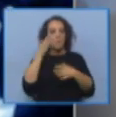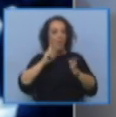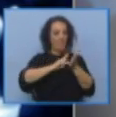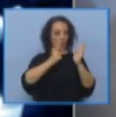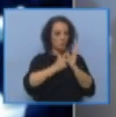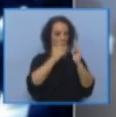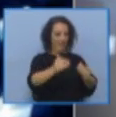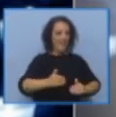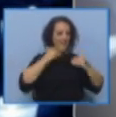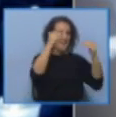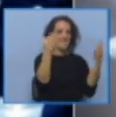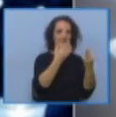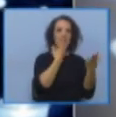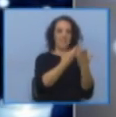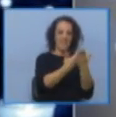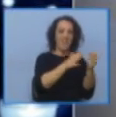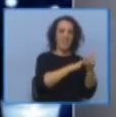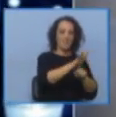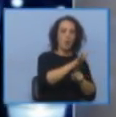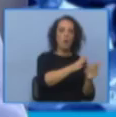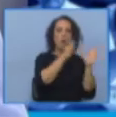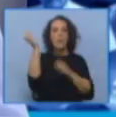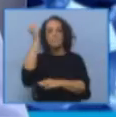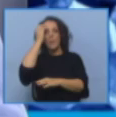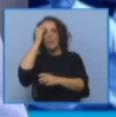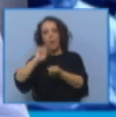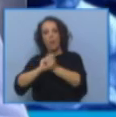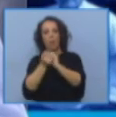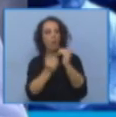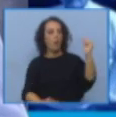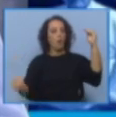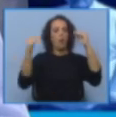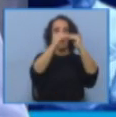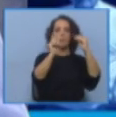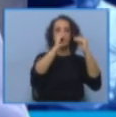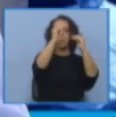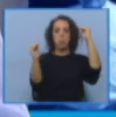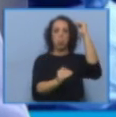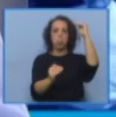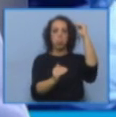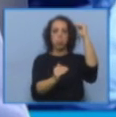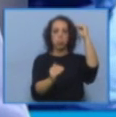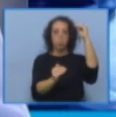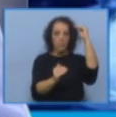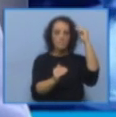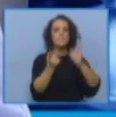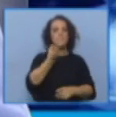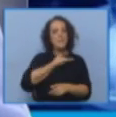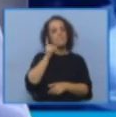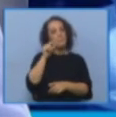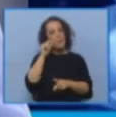acompanhou as mentalidades, não é? É porque nós olhamos, e um bocadinho, também procuro olhar um